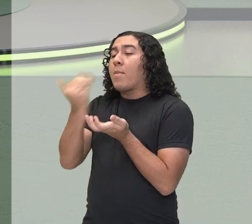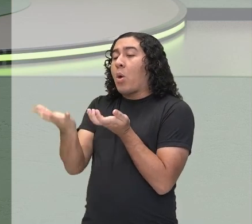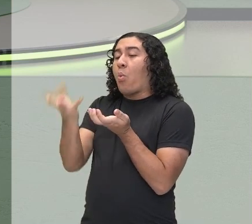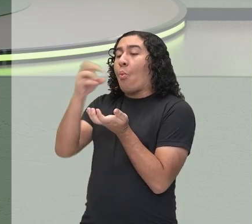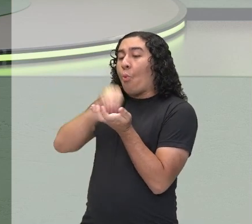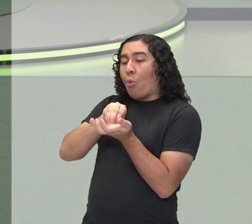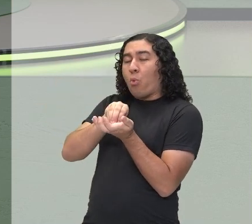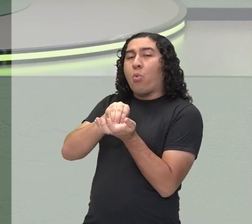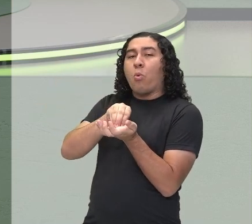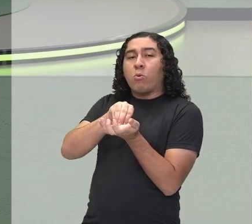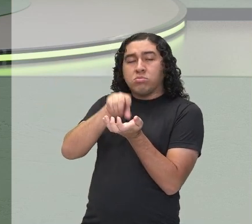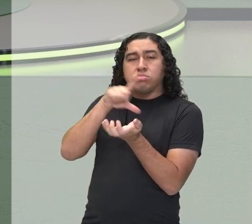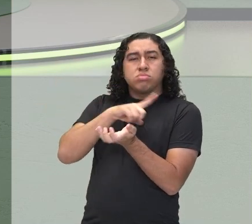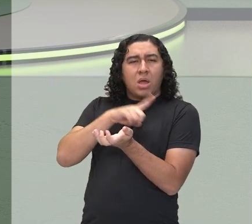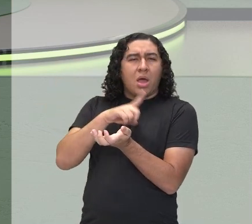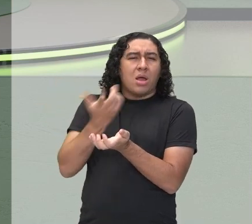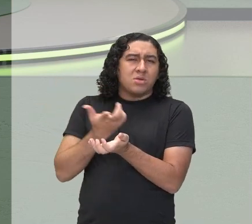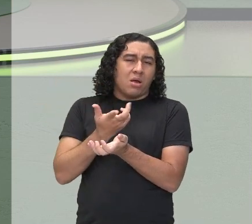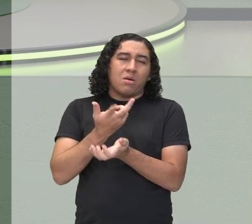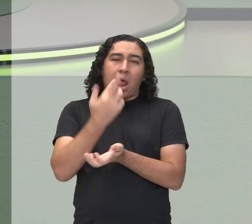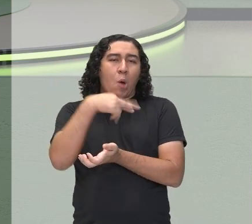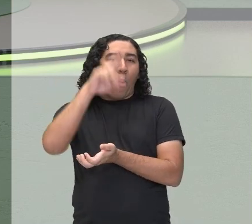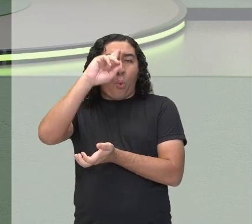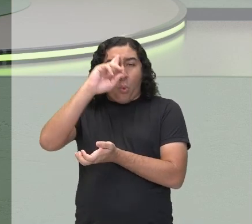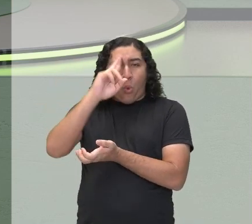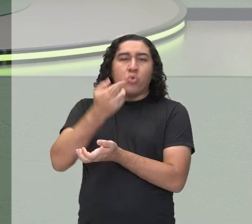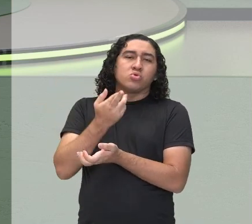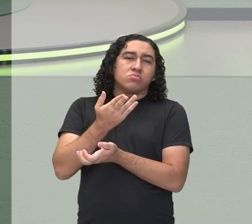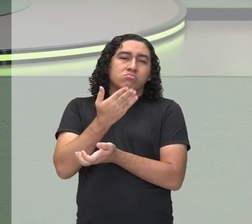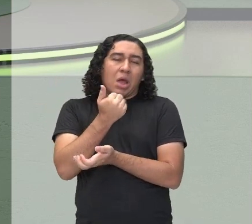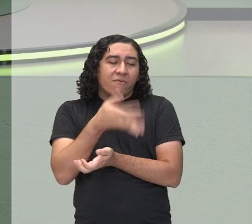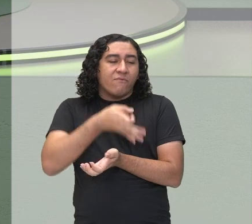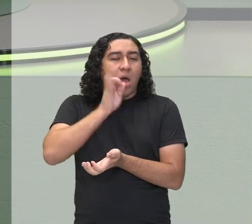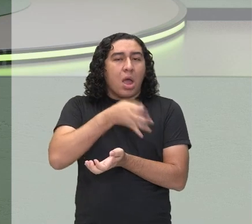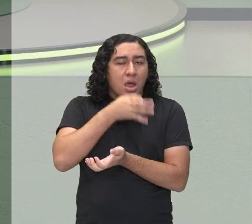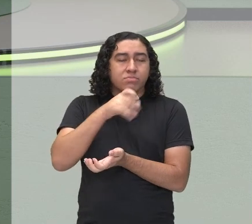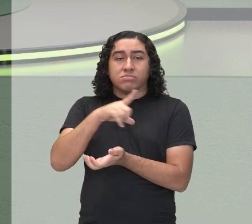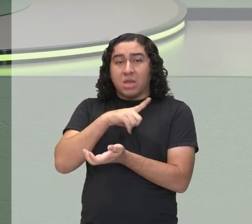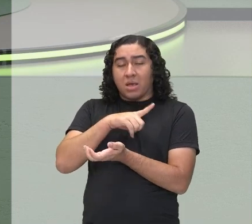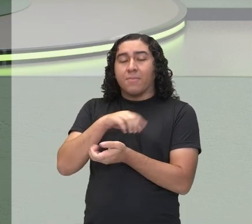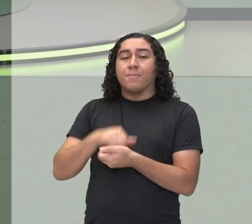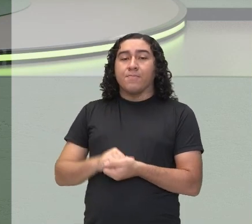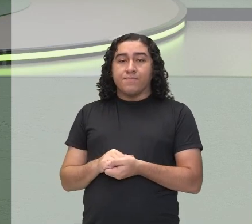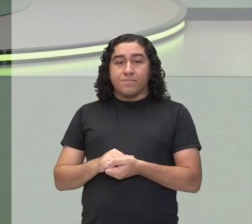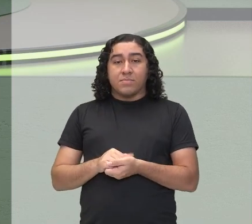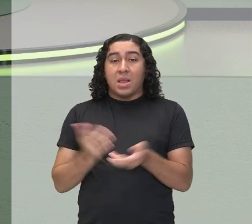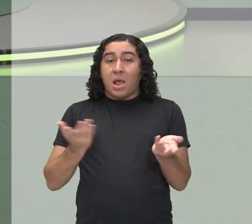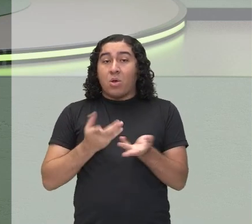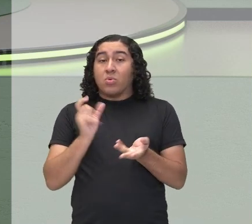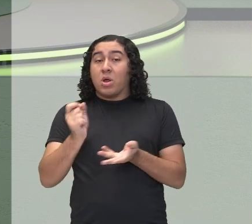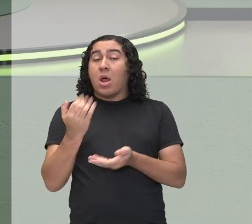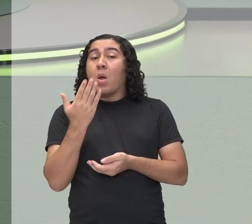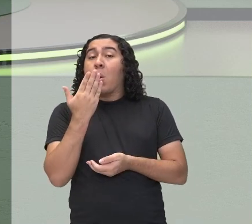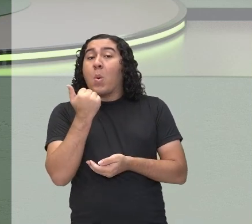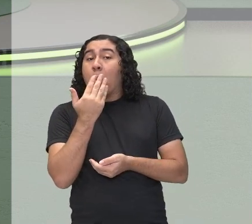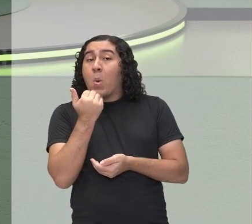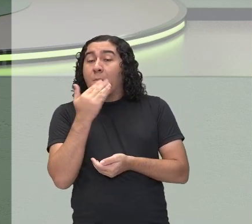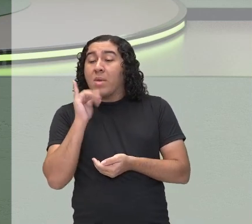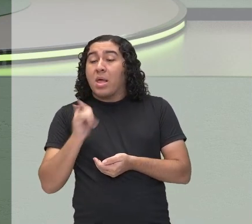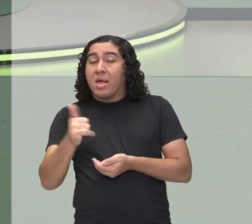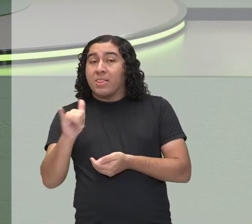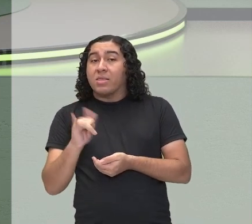café, na hora do almoço, um simples lanchinho, a gente está colocando algo na boca. Nesse momento eu estou ingerindo o quê?